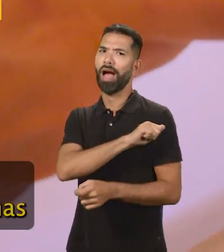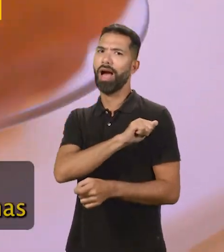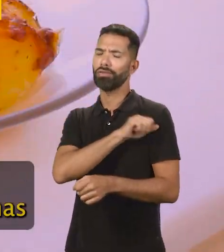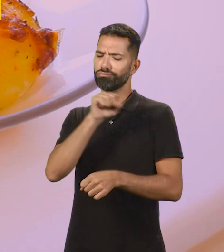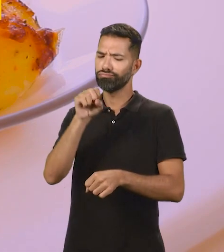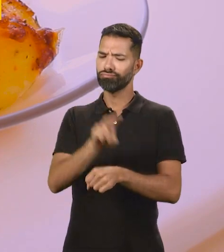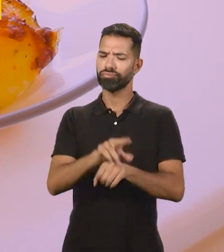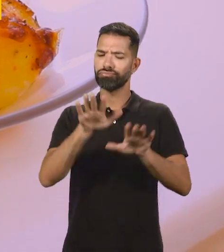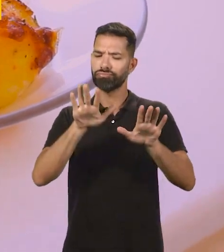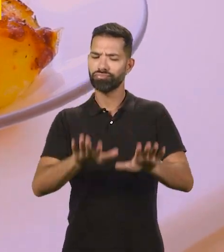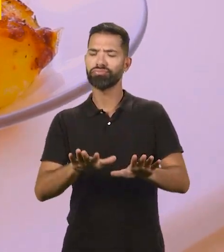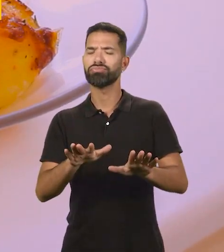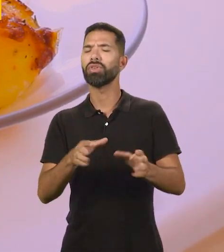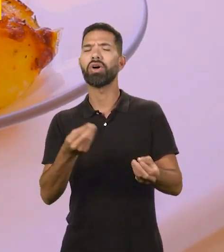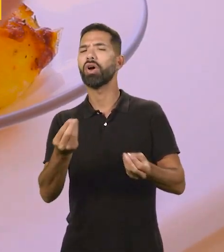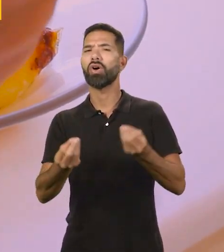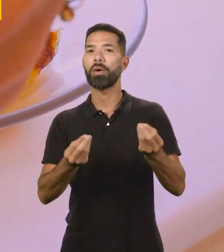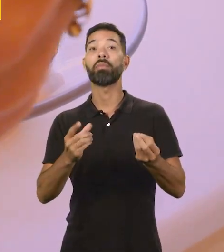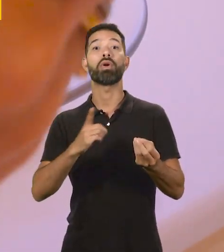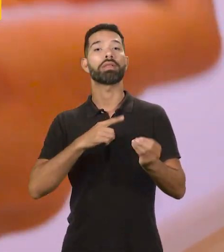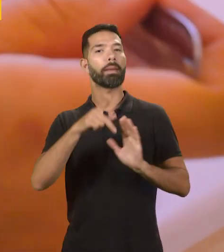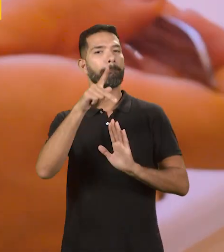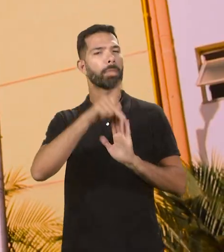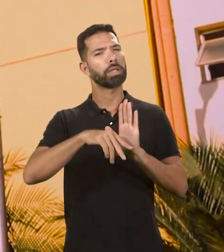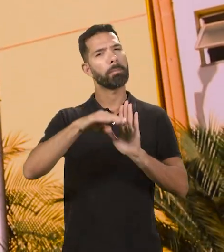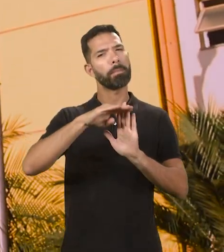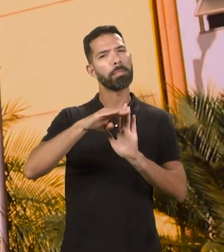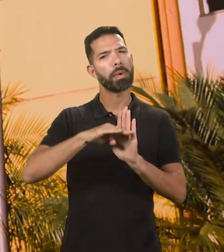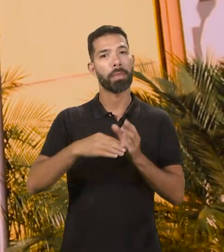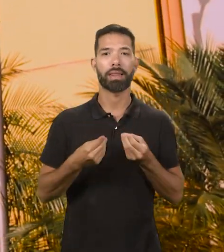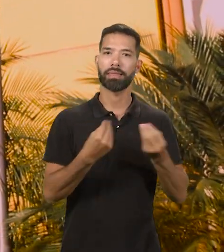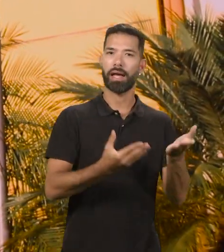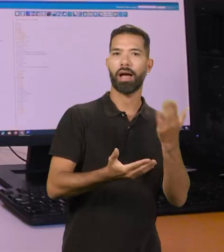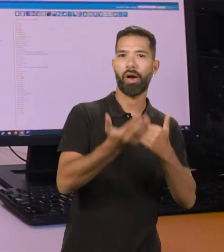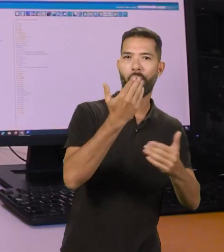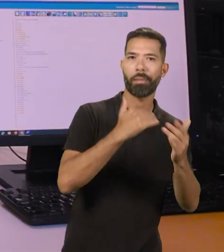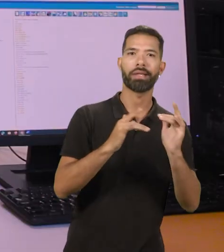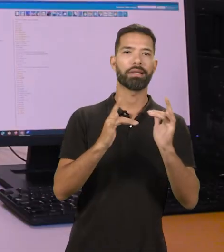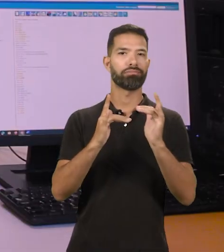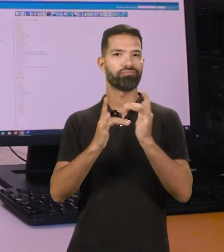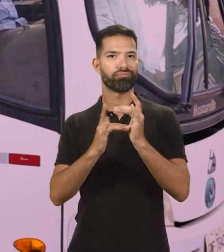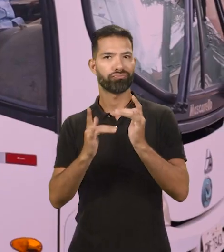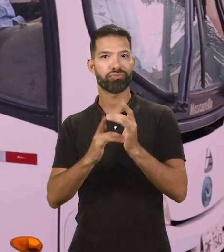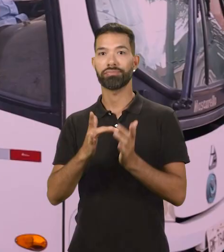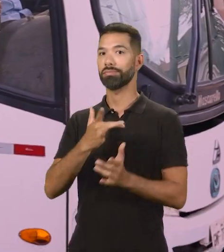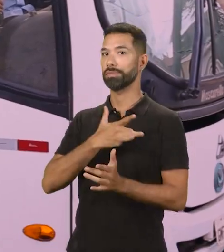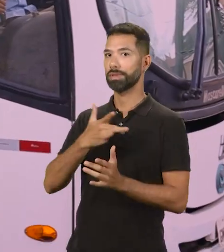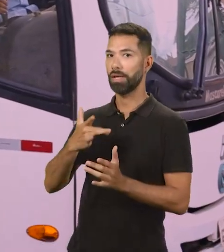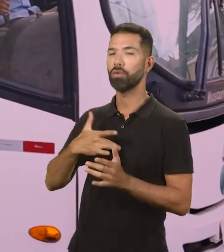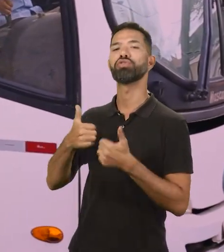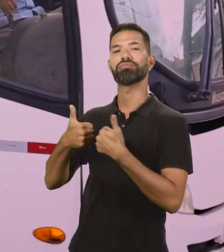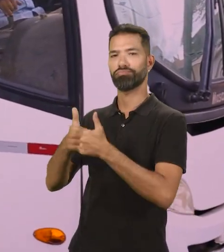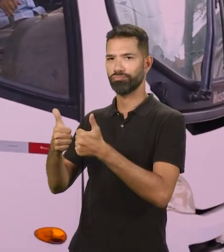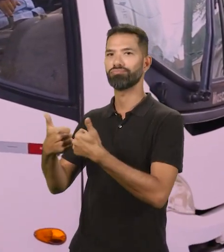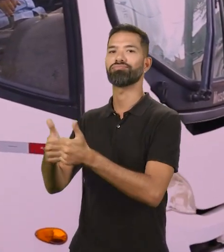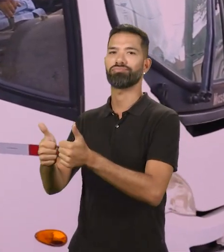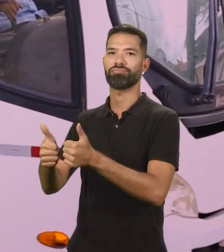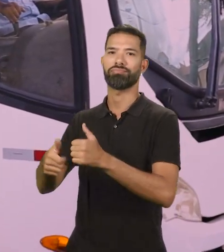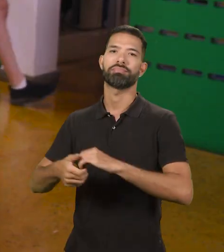com programas que oferecem acesso à alimentação, à moradia, à saúde e ao transporte.